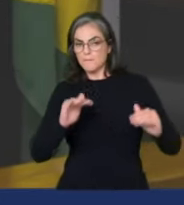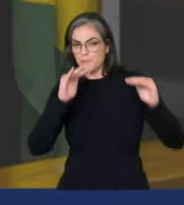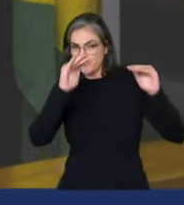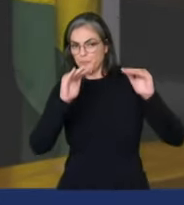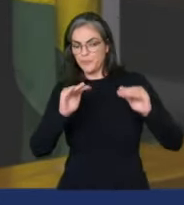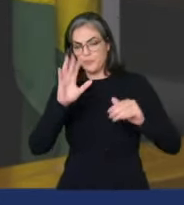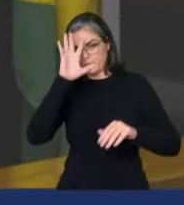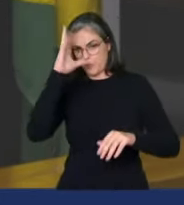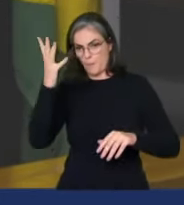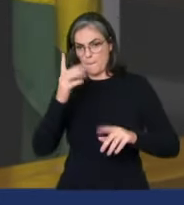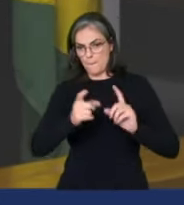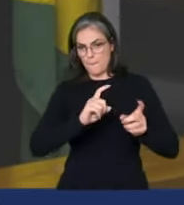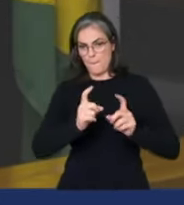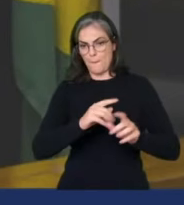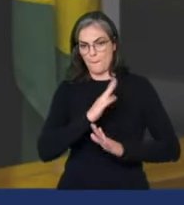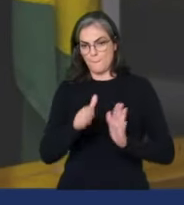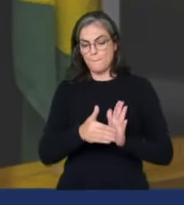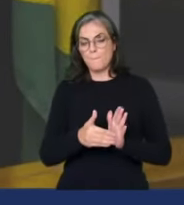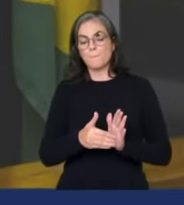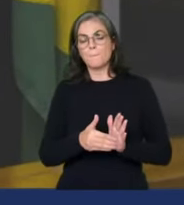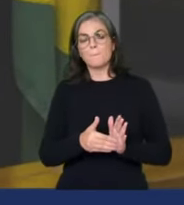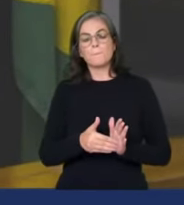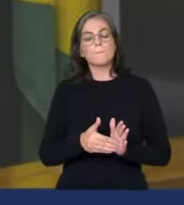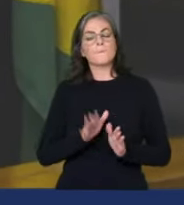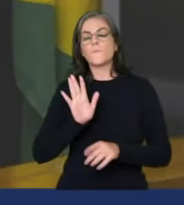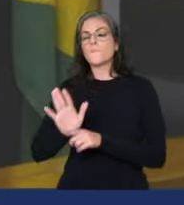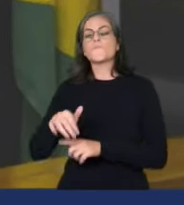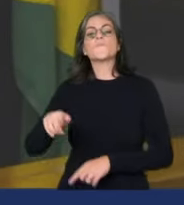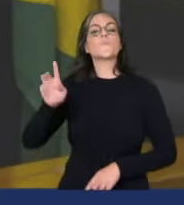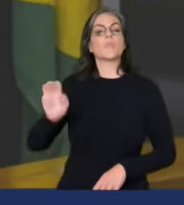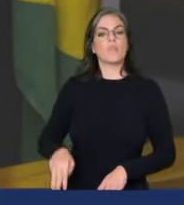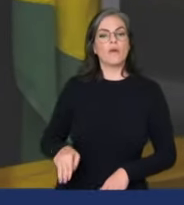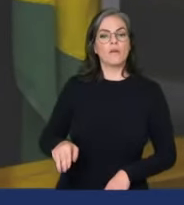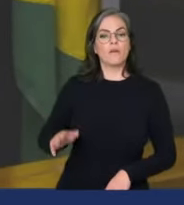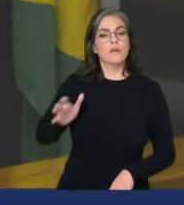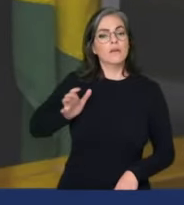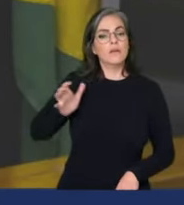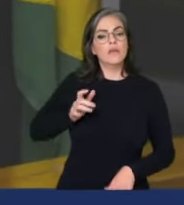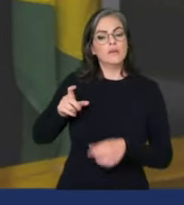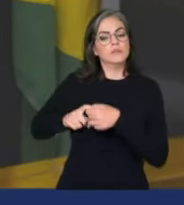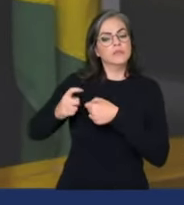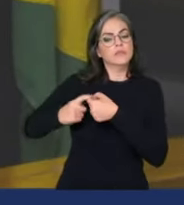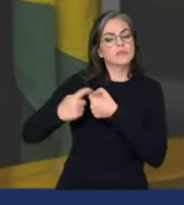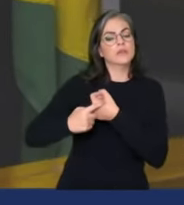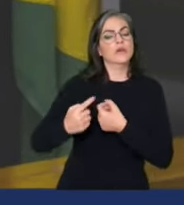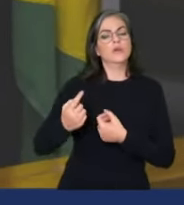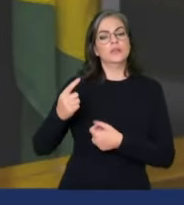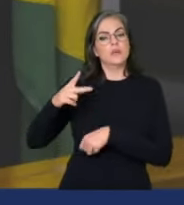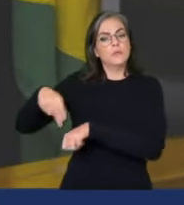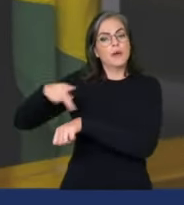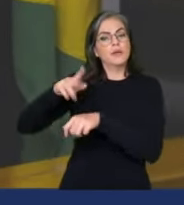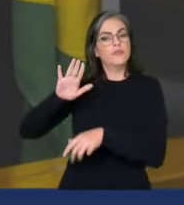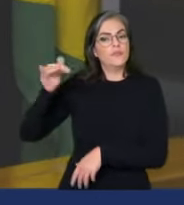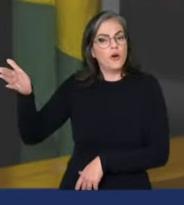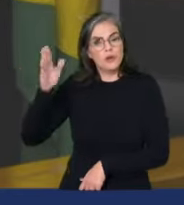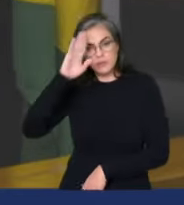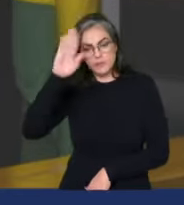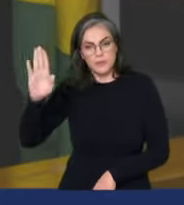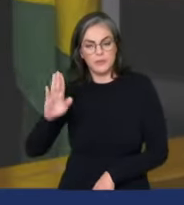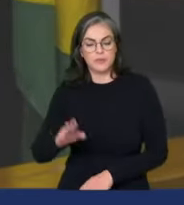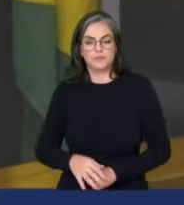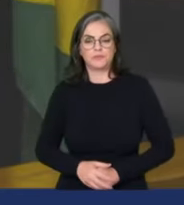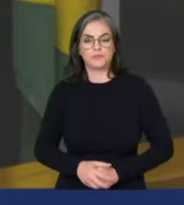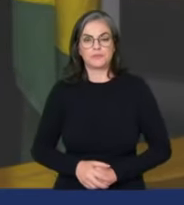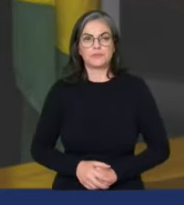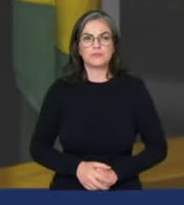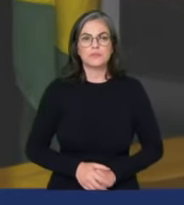Petrobras serve aos interesses do capital financeiro internacional, principalmente. Seja transferindo